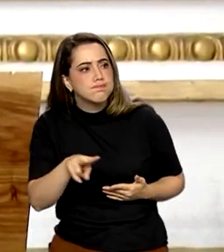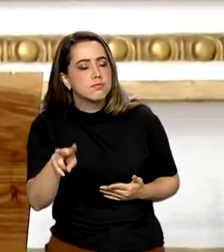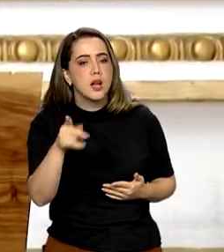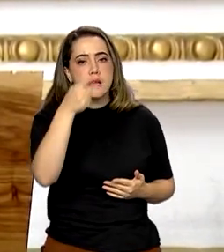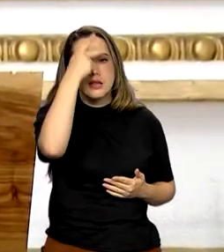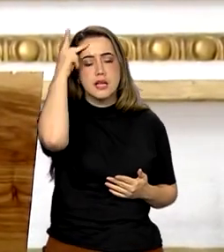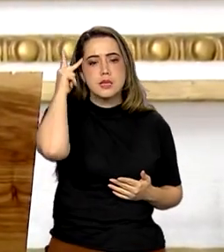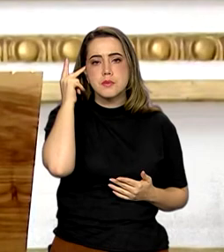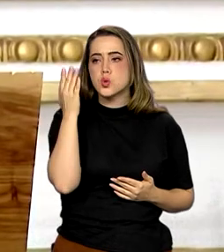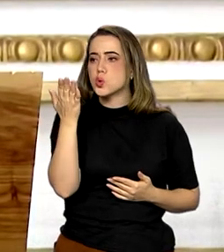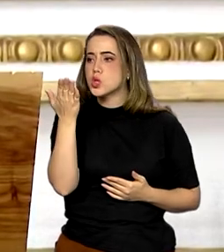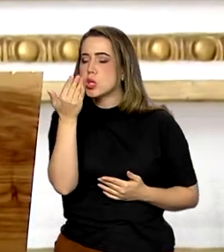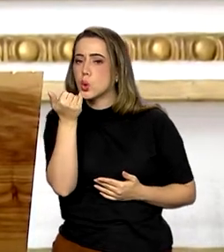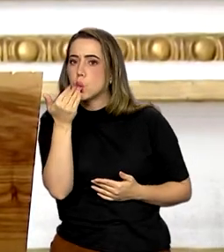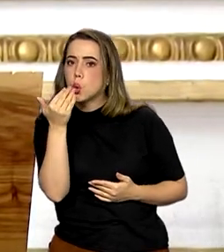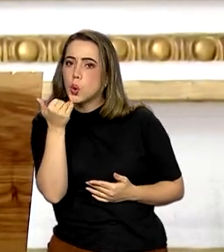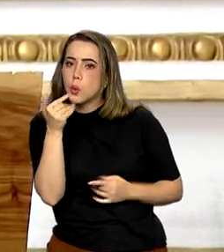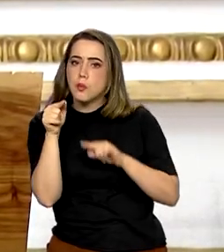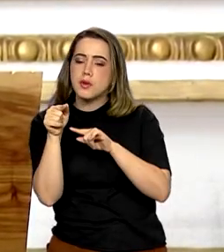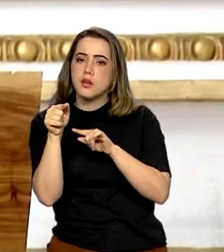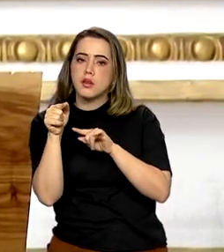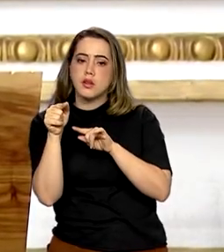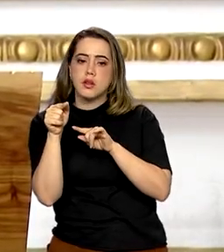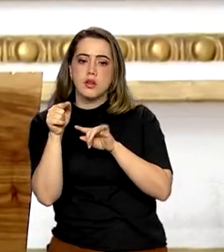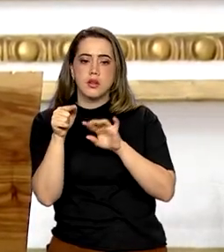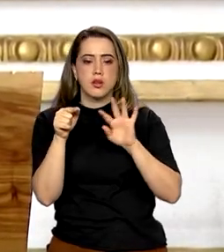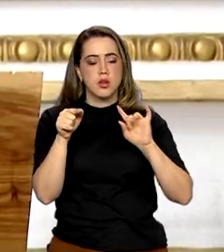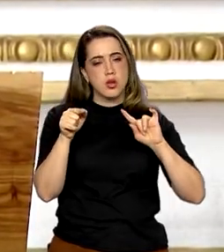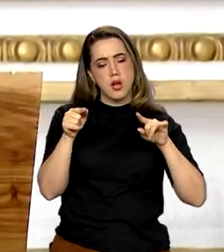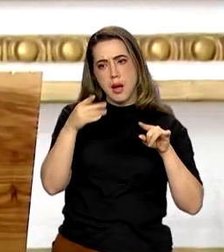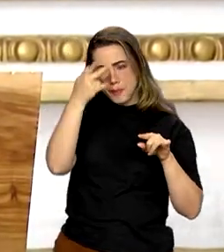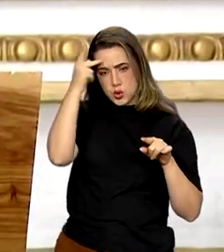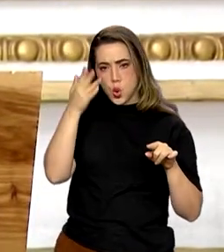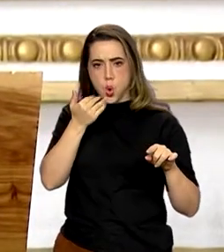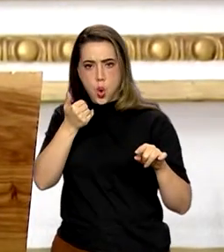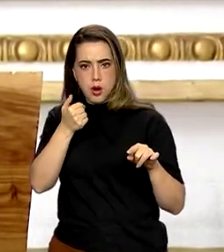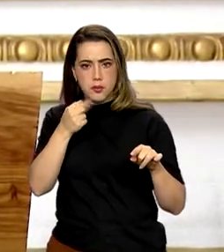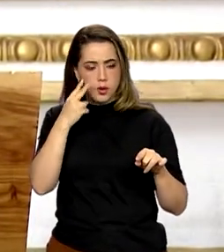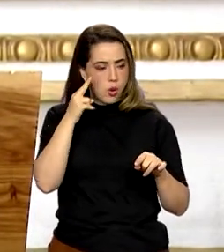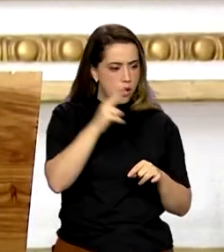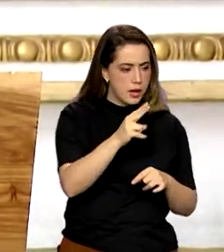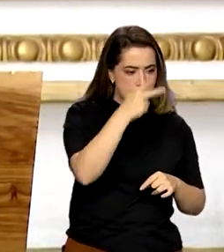que comem, dela ficar indignada com as pessoas que não comem.